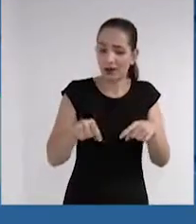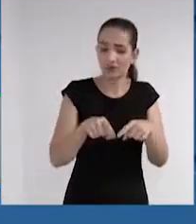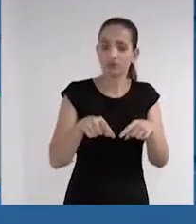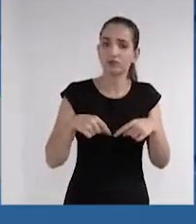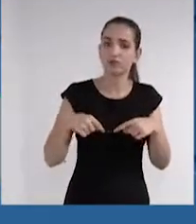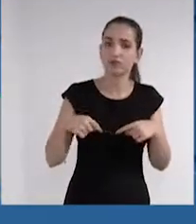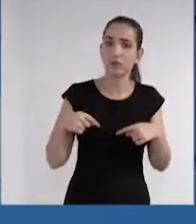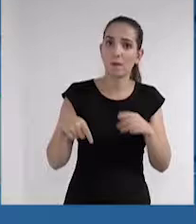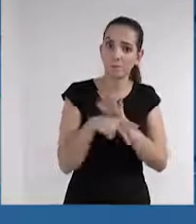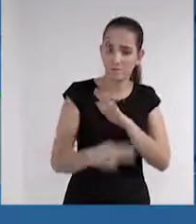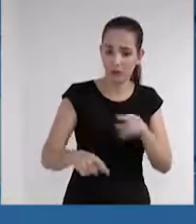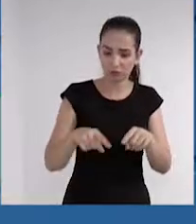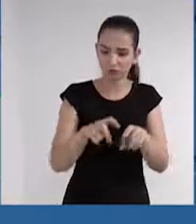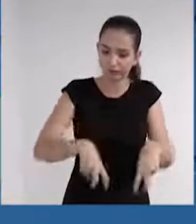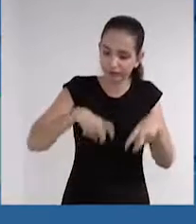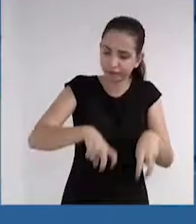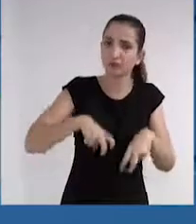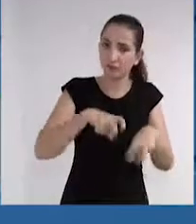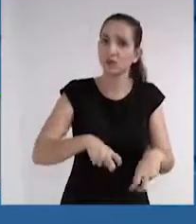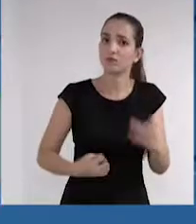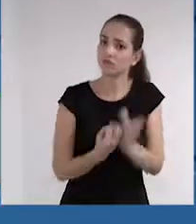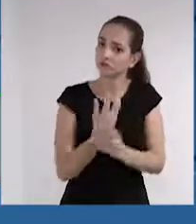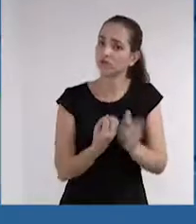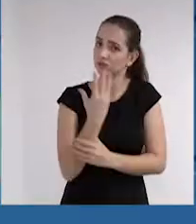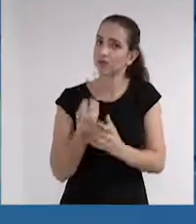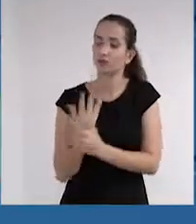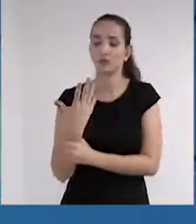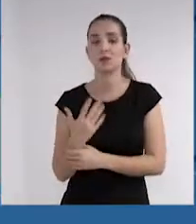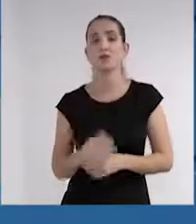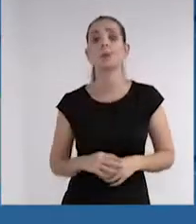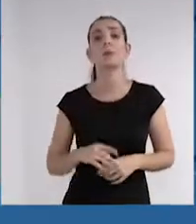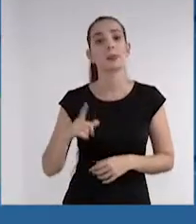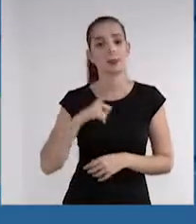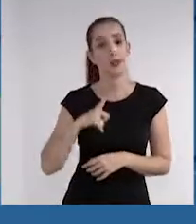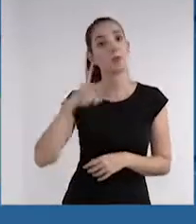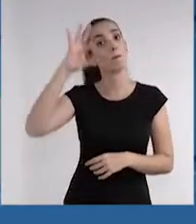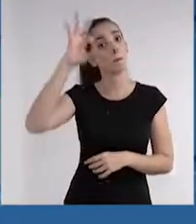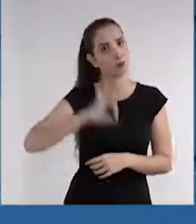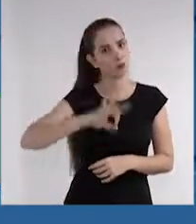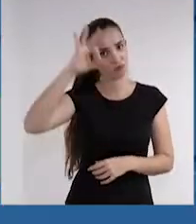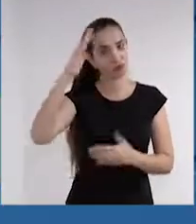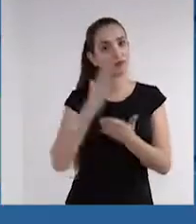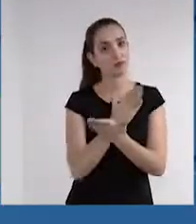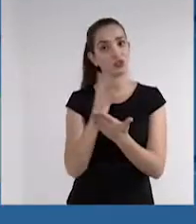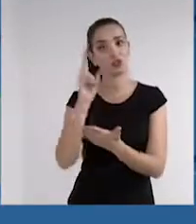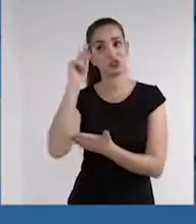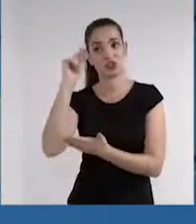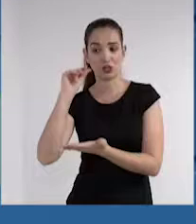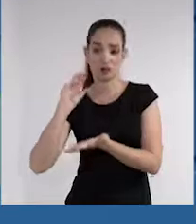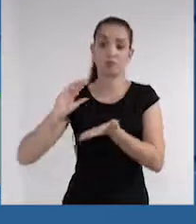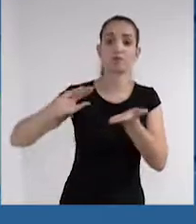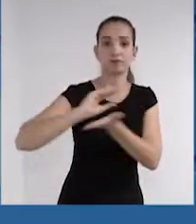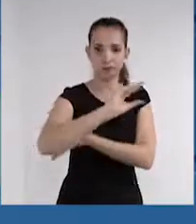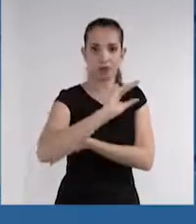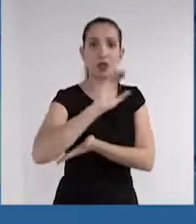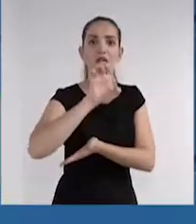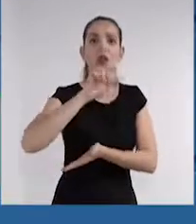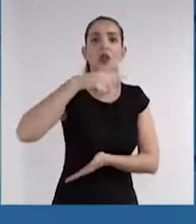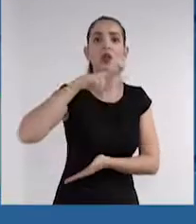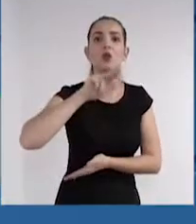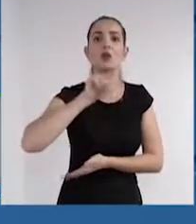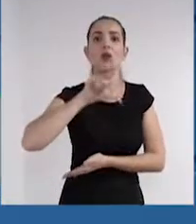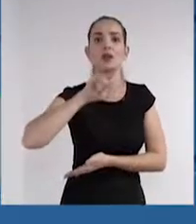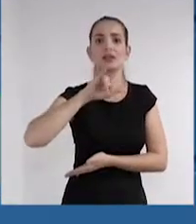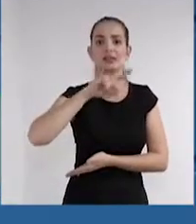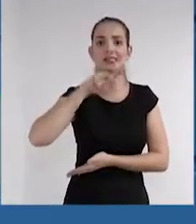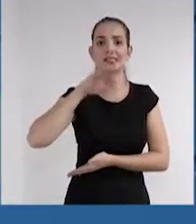a situação. Então, portanto, nós temos que ter... Agora, queria só dizer isso. Existe um percentual de recursos que chamam-se recursos equalizados,